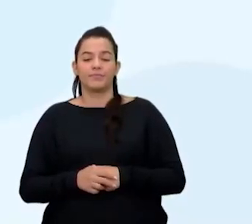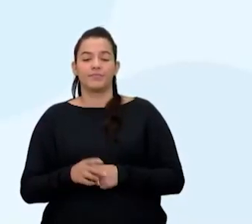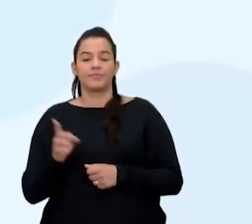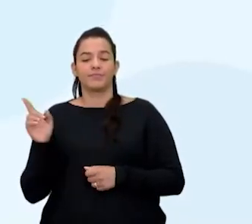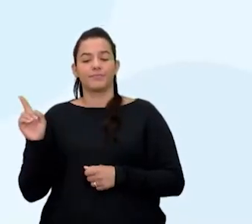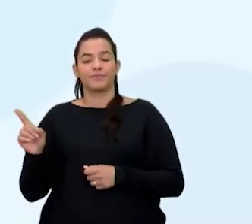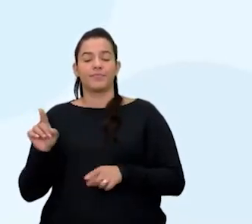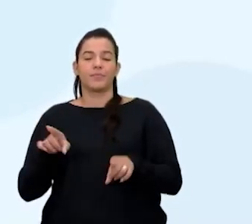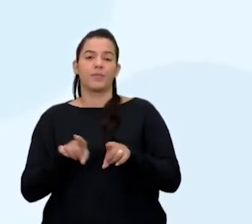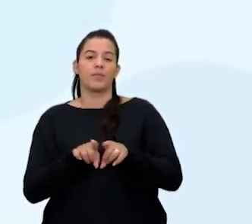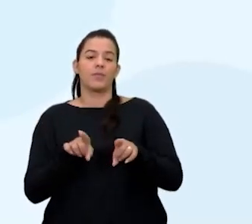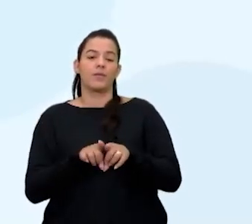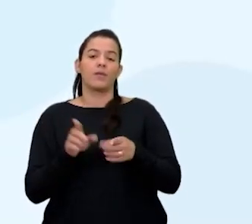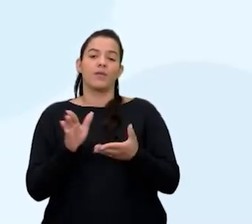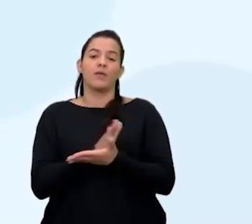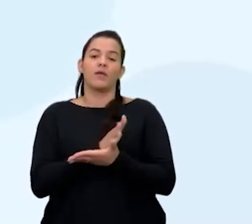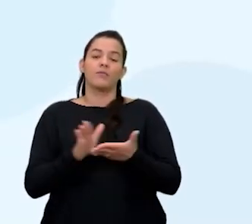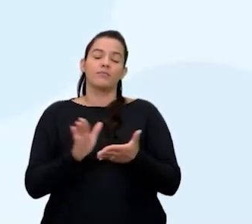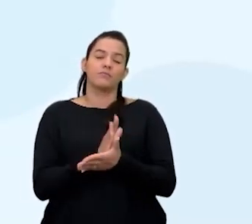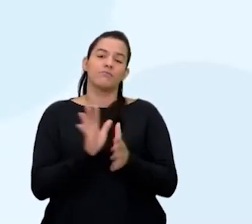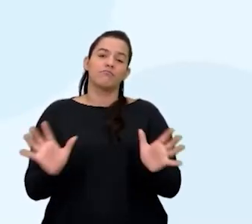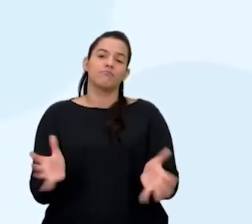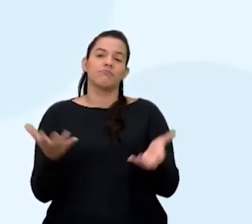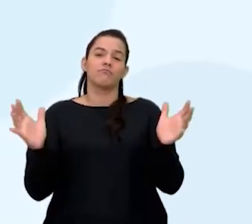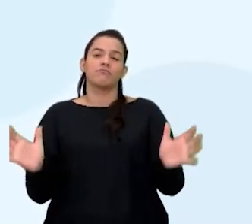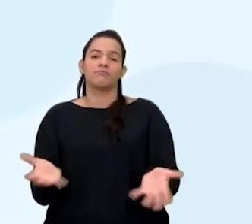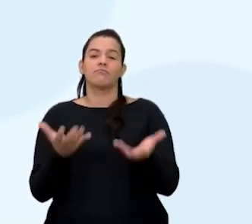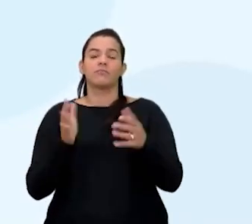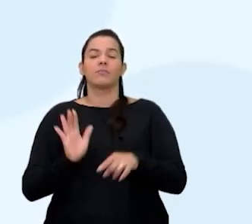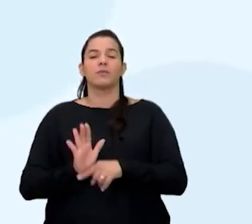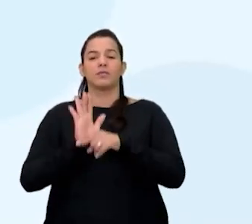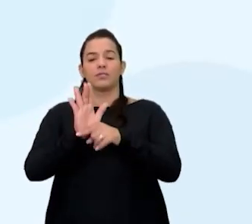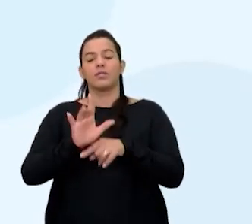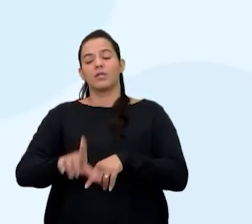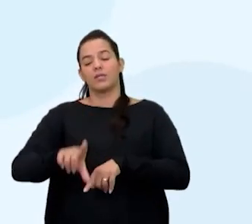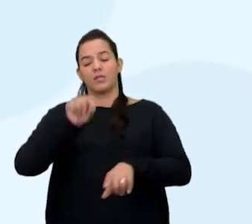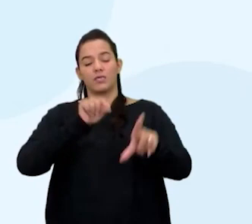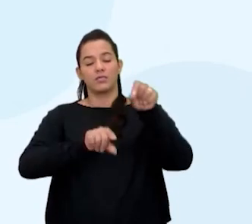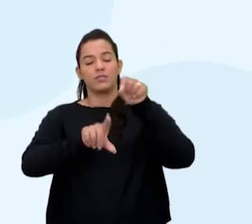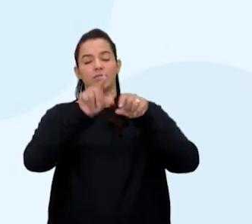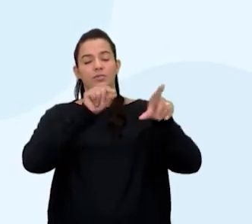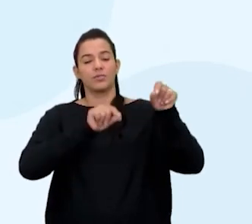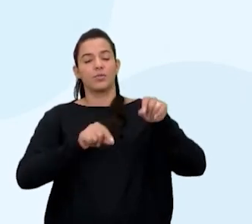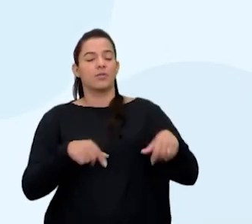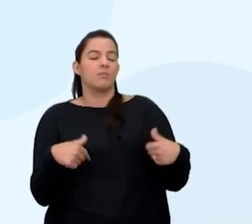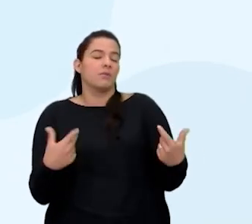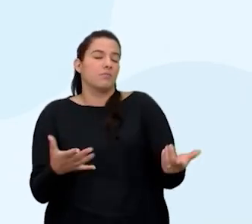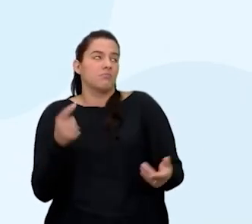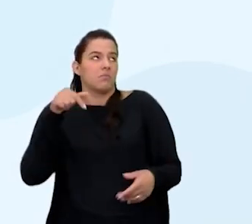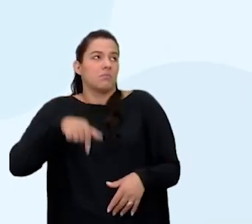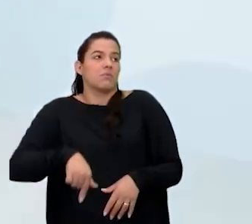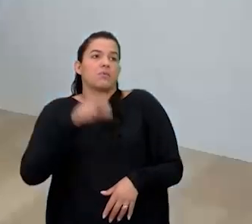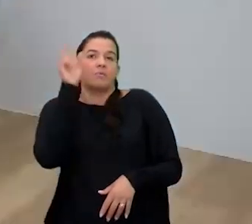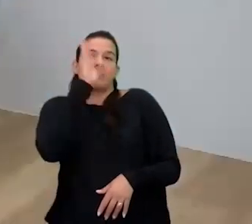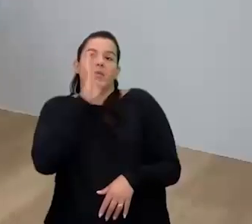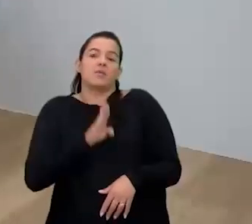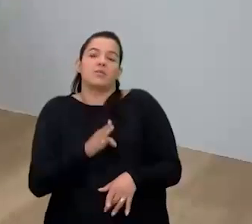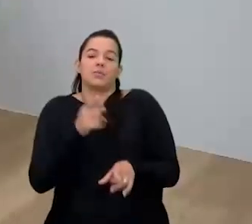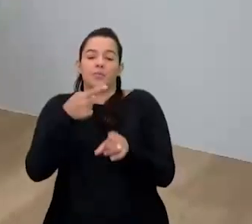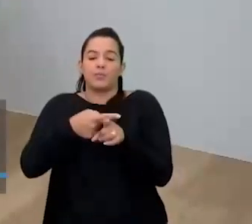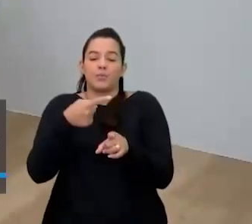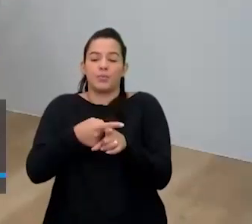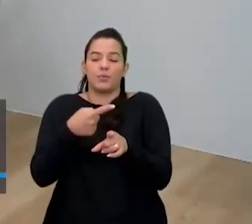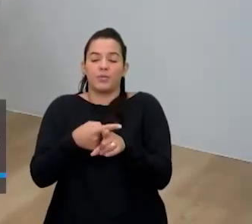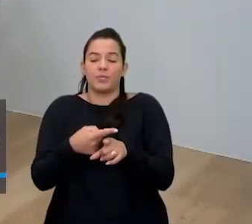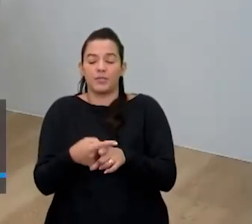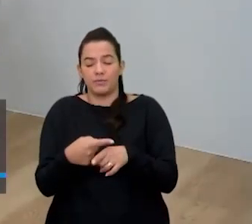que motivaram a escolha. Olha, por que eu quero ir para o Brasil? Né? Tanto lugar do mundo, de repente, eu quero ir para